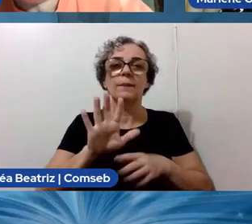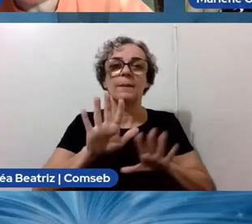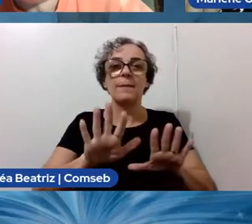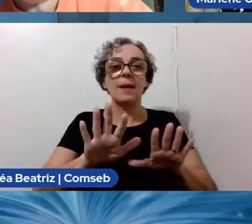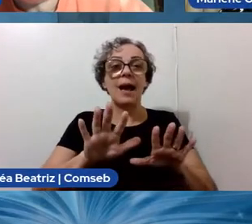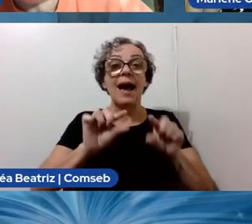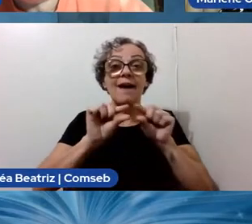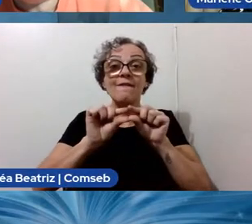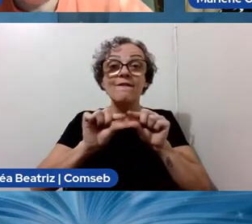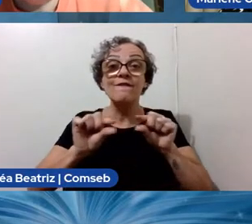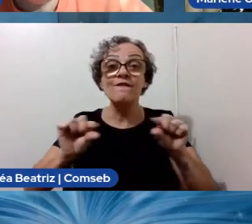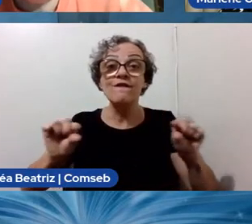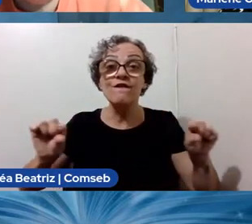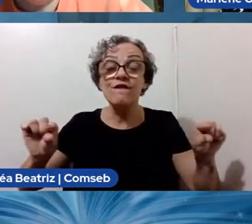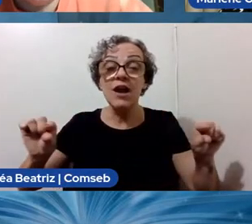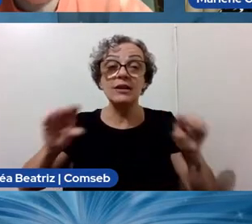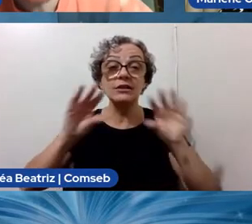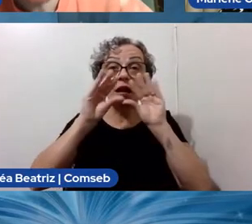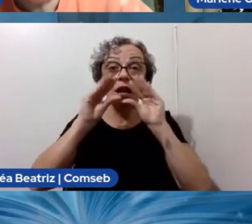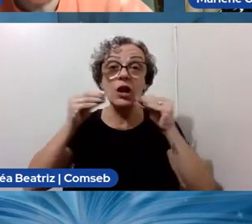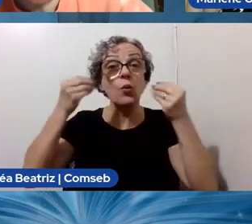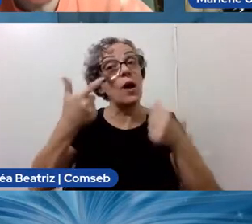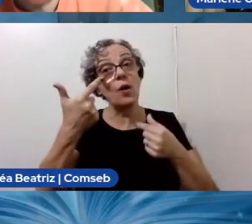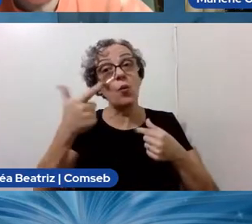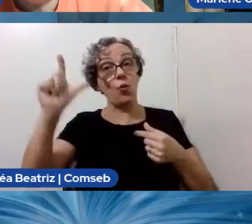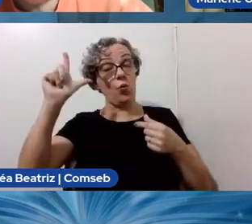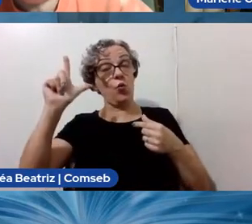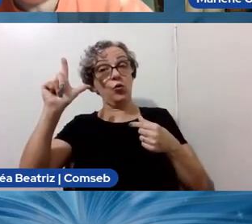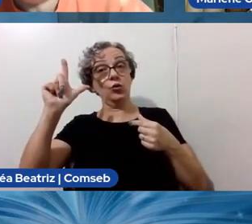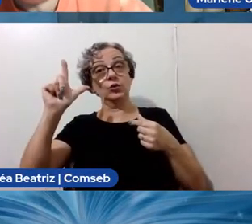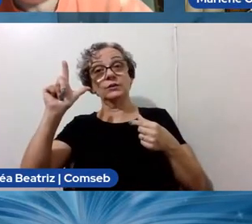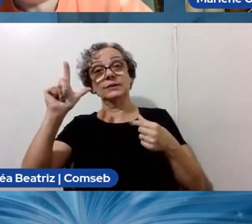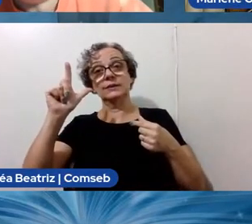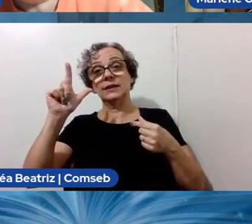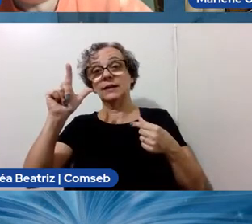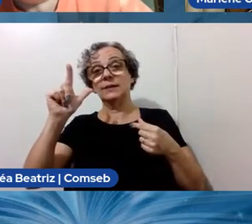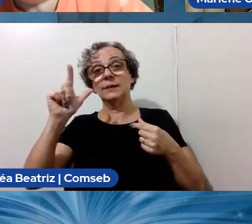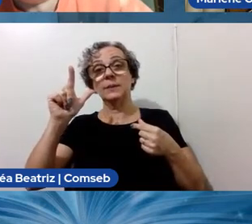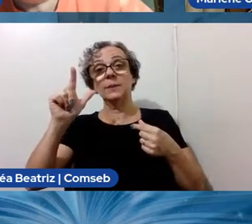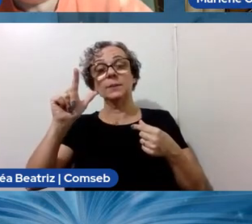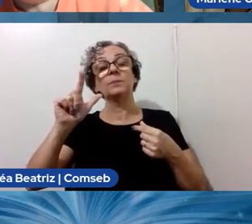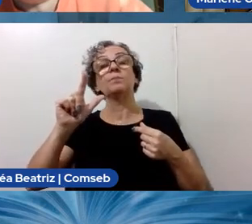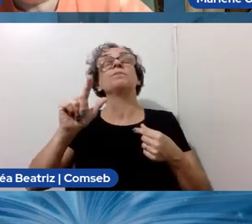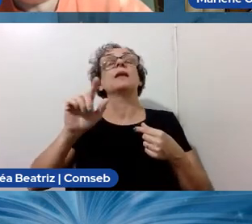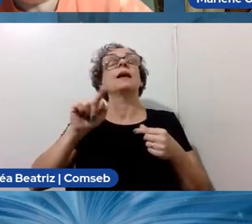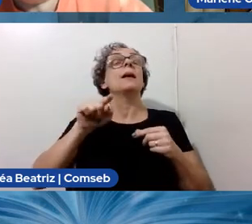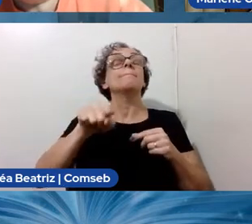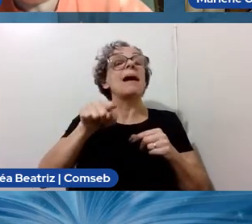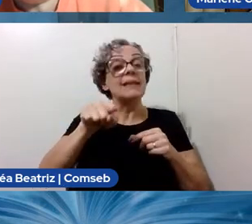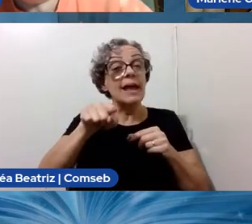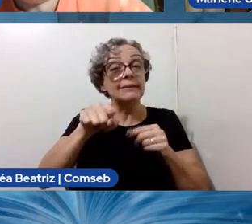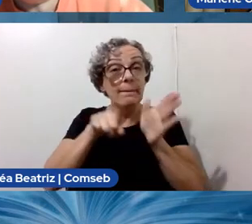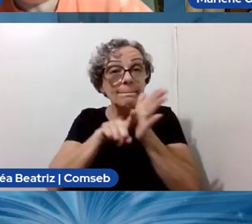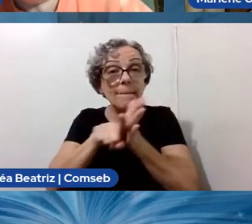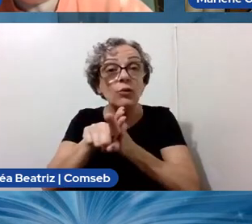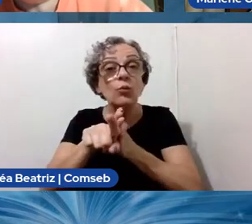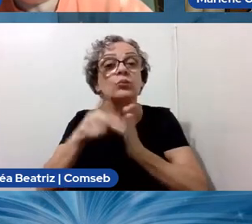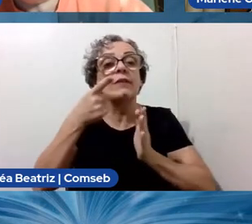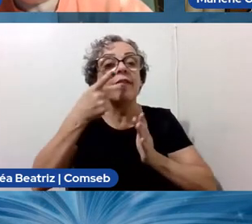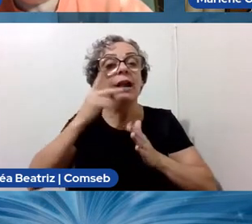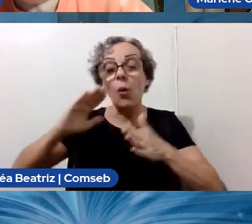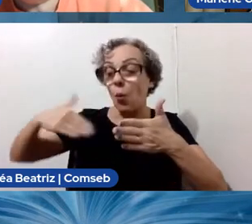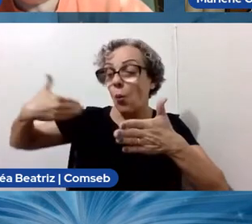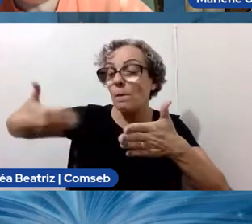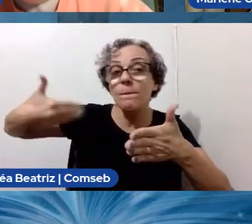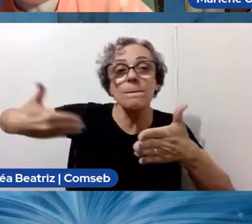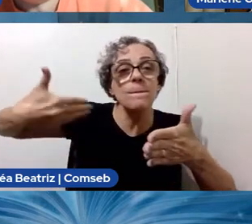a frase de Leon Denis. Ele está colocando aí, naturalmente, o processo evolutivo do princípio espiritual, que